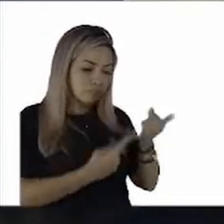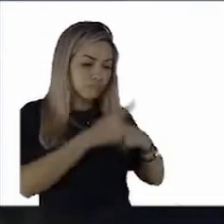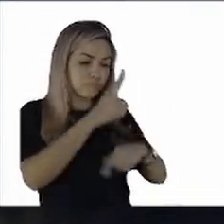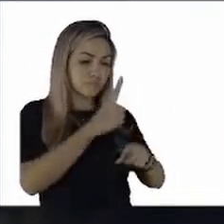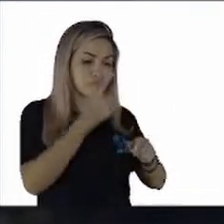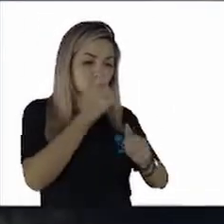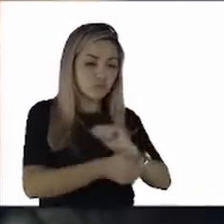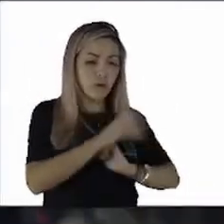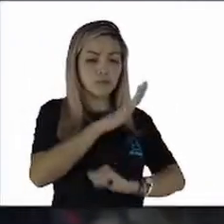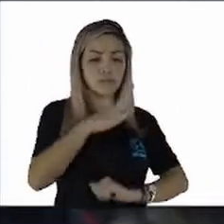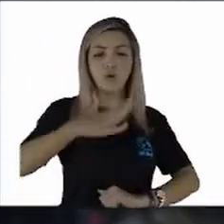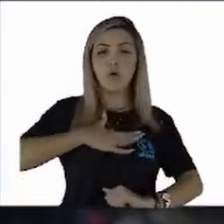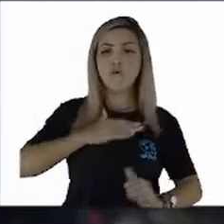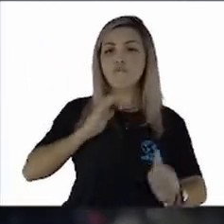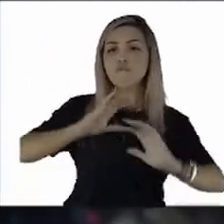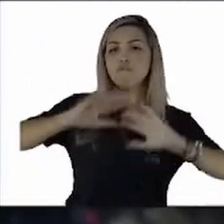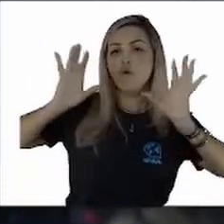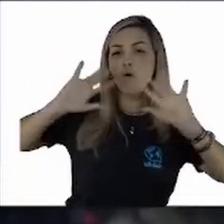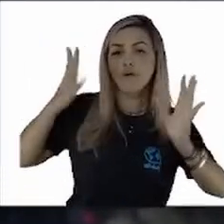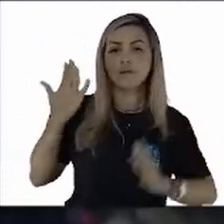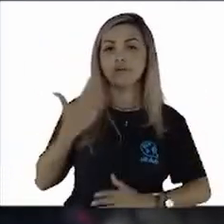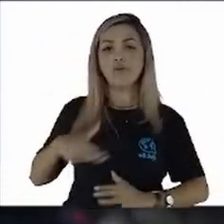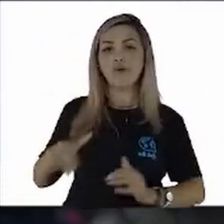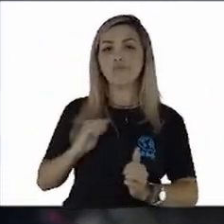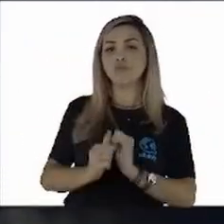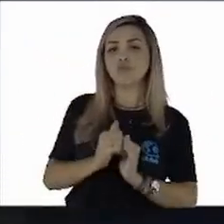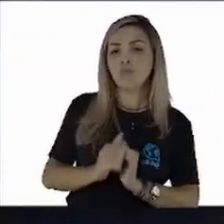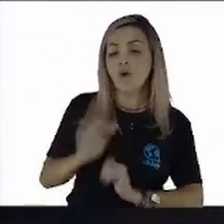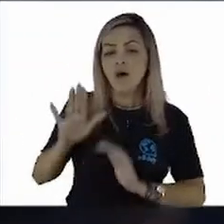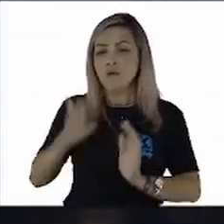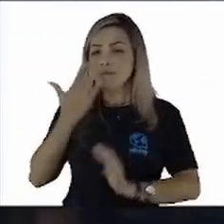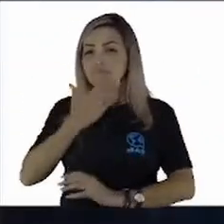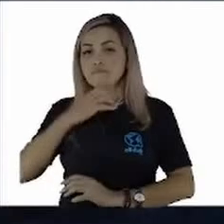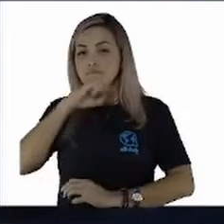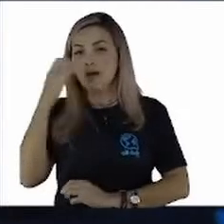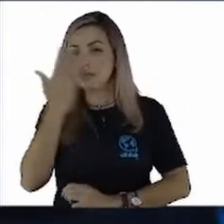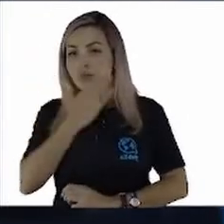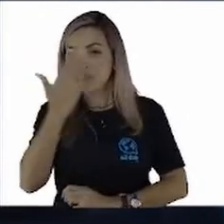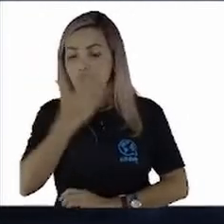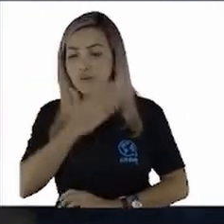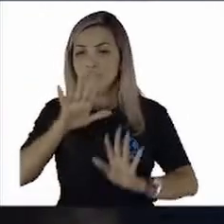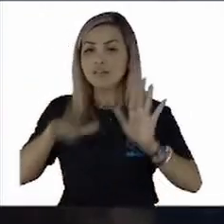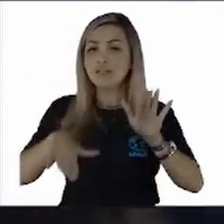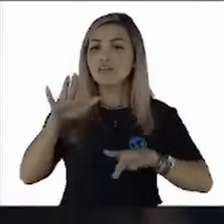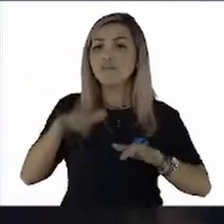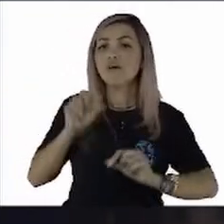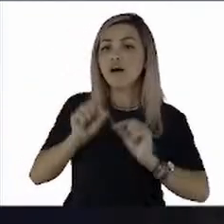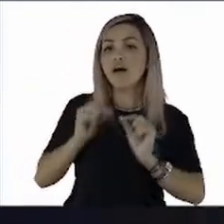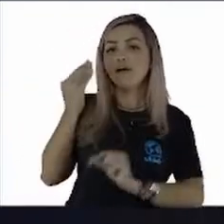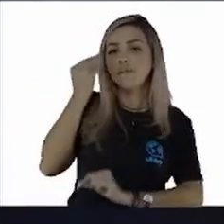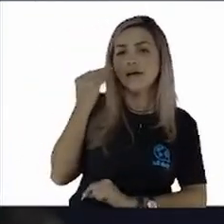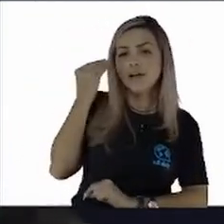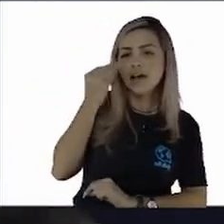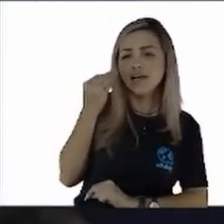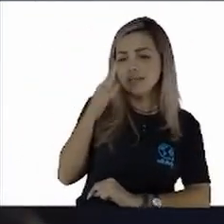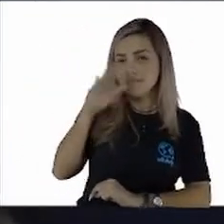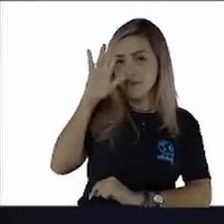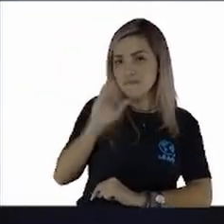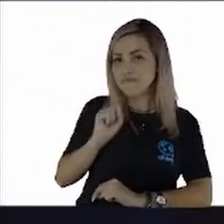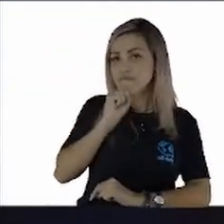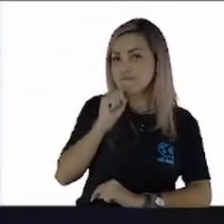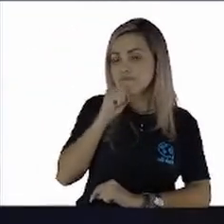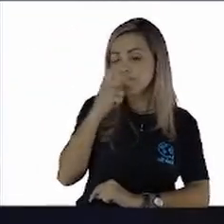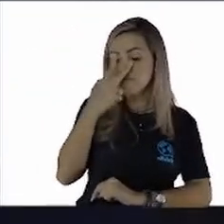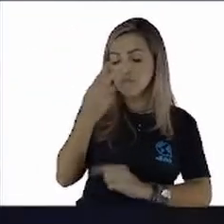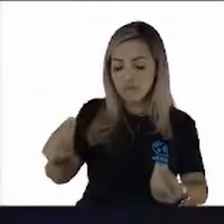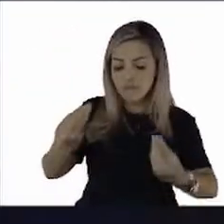Porra, o menino gosta de vôlei, não quer jogar futebol de jeito nenhum. O pai às vezes não vê. Mas às vezes, a experiência do mais velho